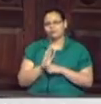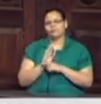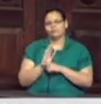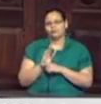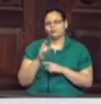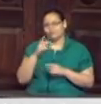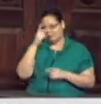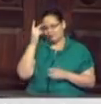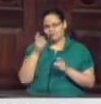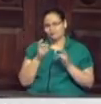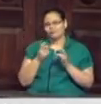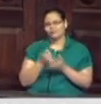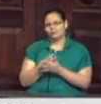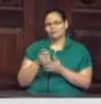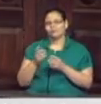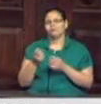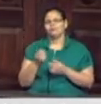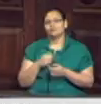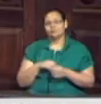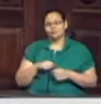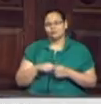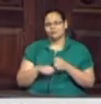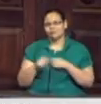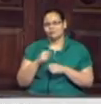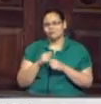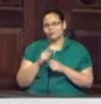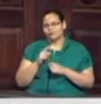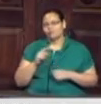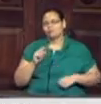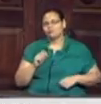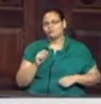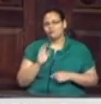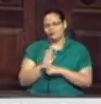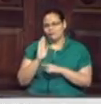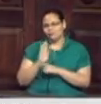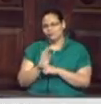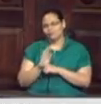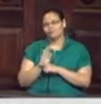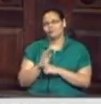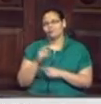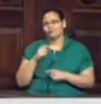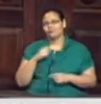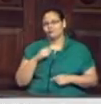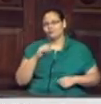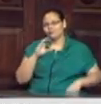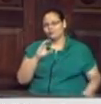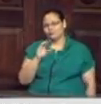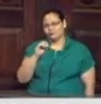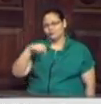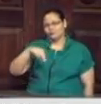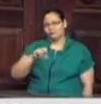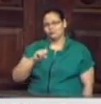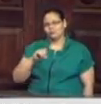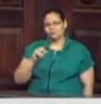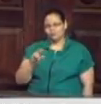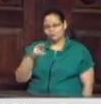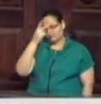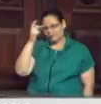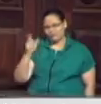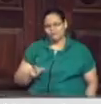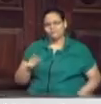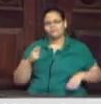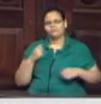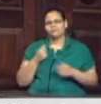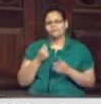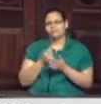e Comércio. Para emitir parecer pela Comissão de Defesa do Consumidor, o nobre deputado Luiz Martins. Se